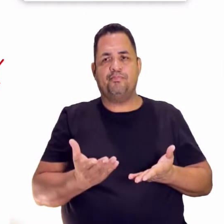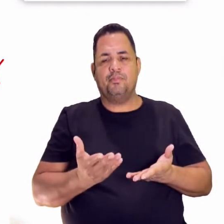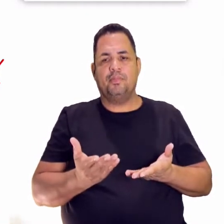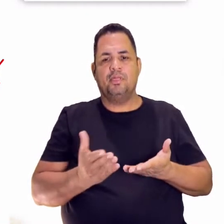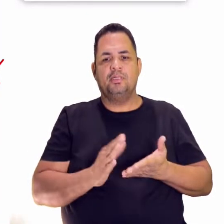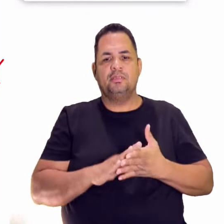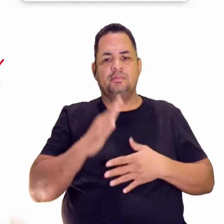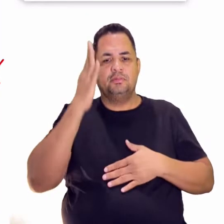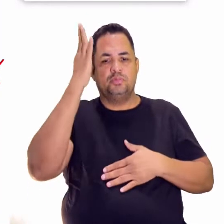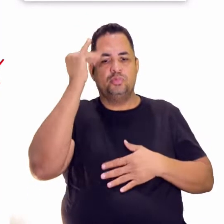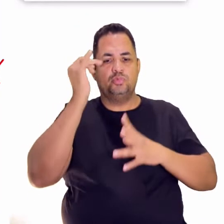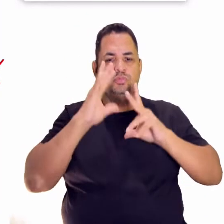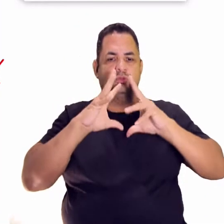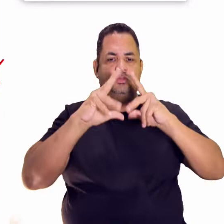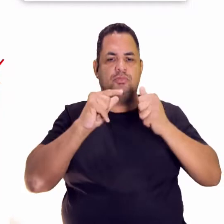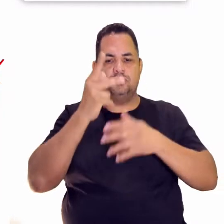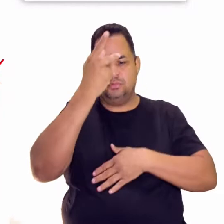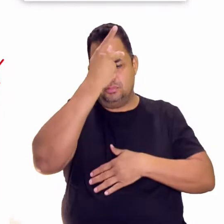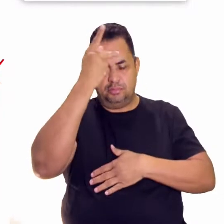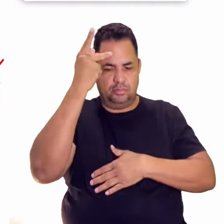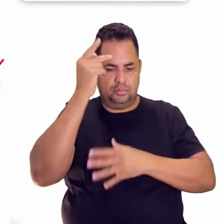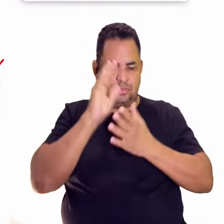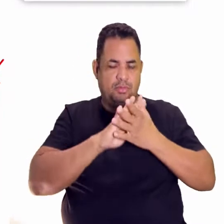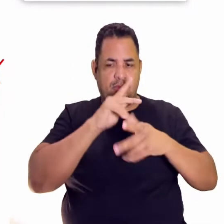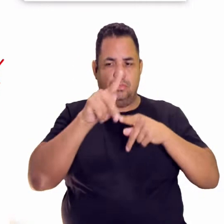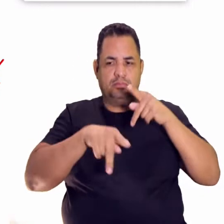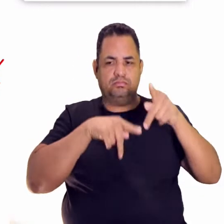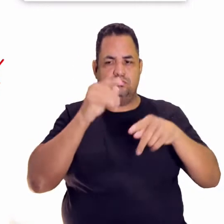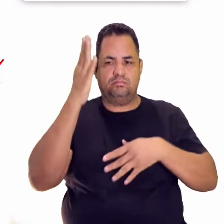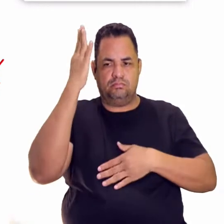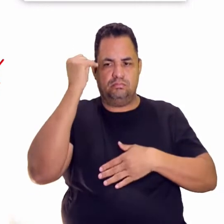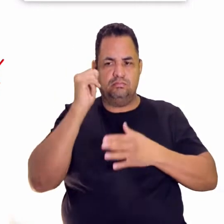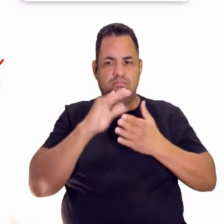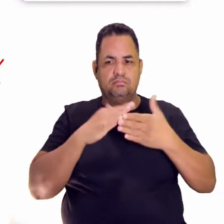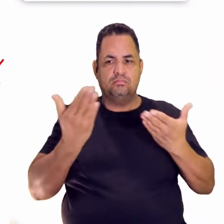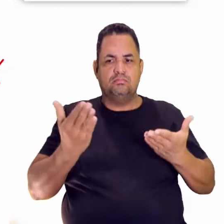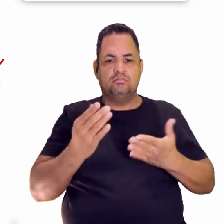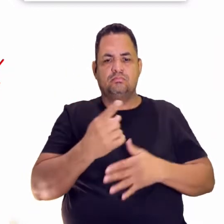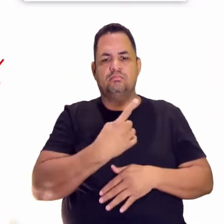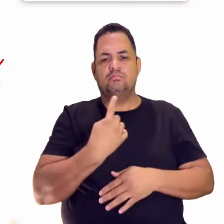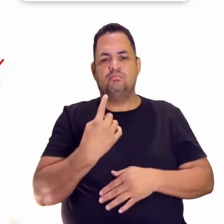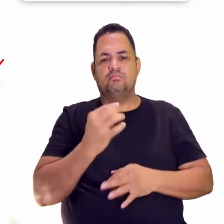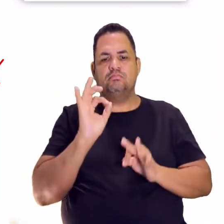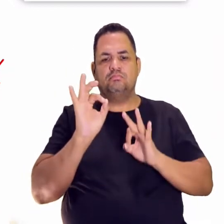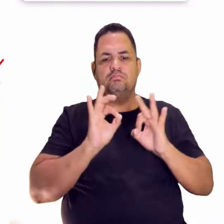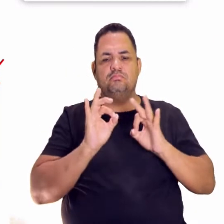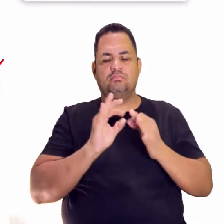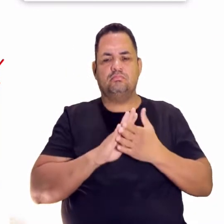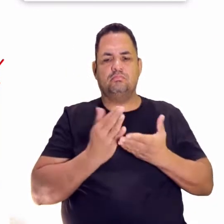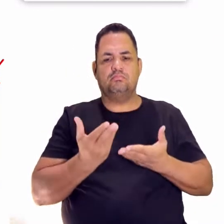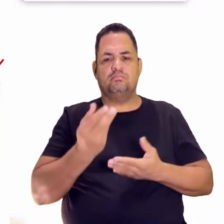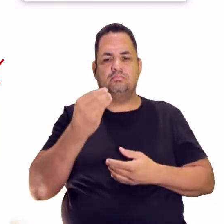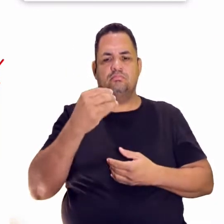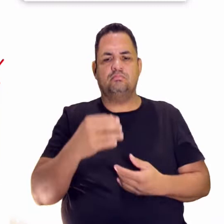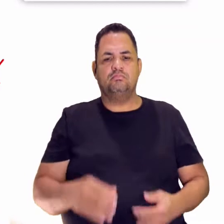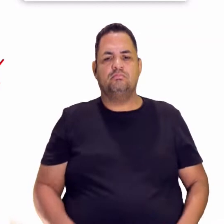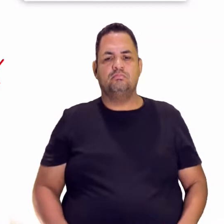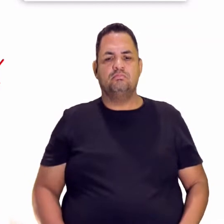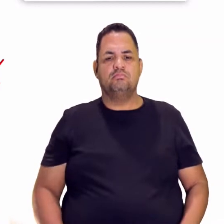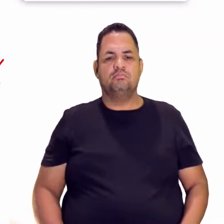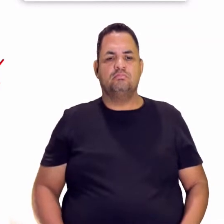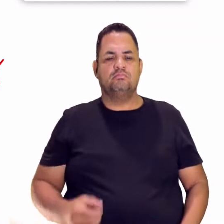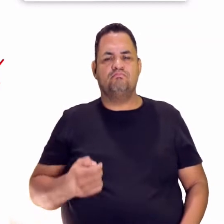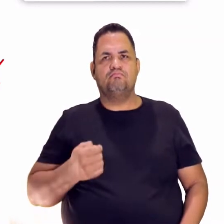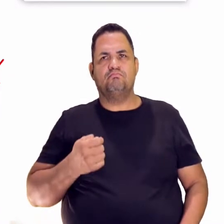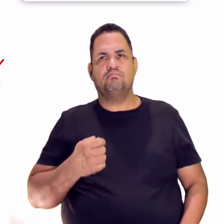a sabedoria de todos, é a sabedoria do povo. Então, é aquilo que está colocado